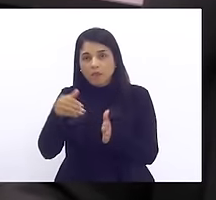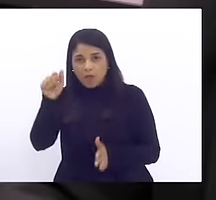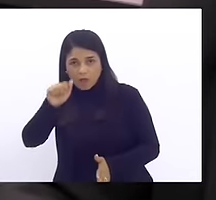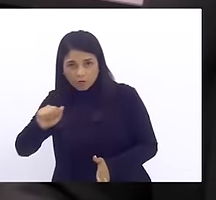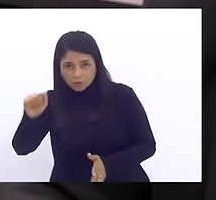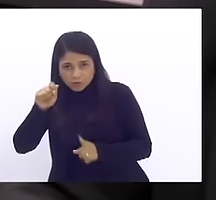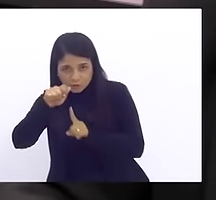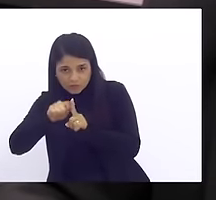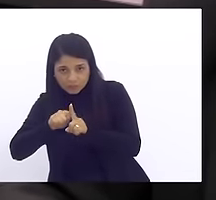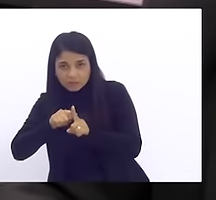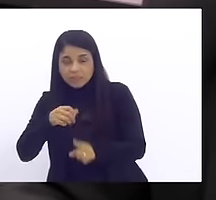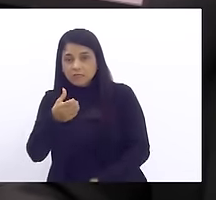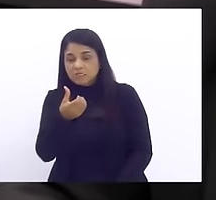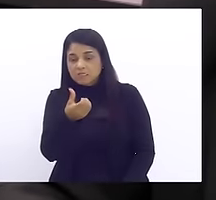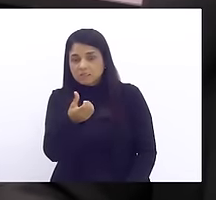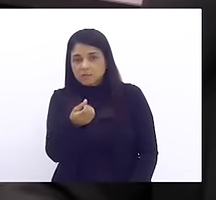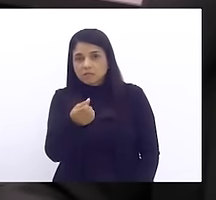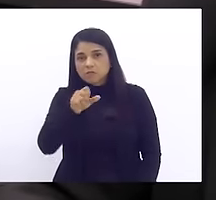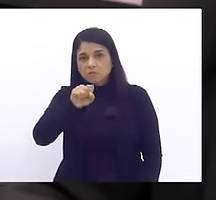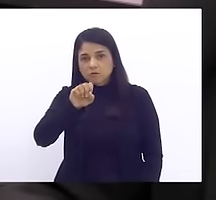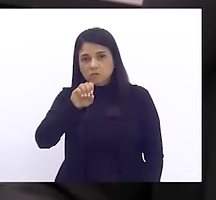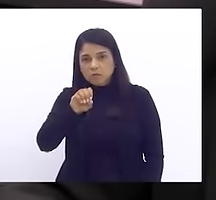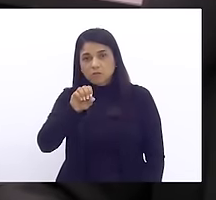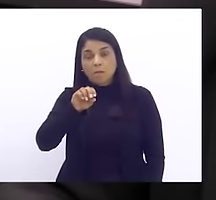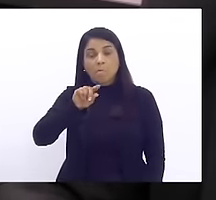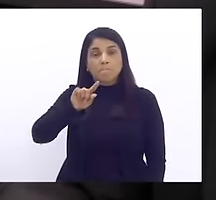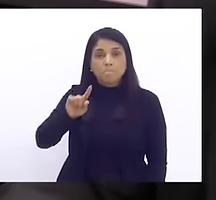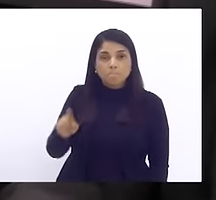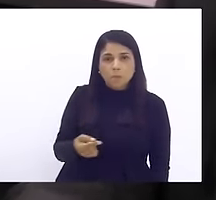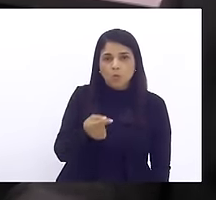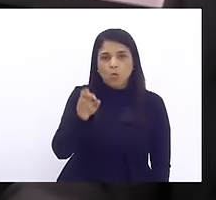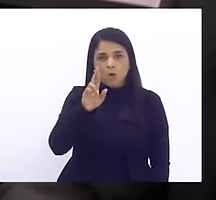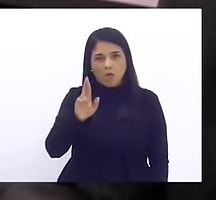tivemos 680 mil reais faturado 680.936